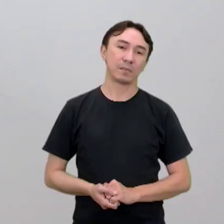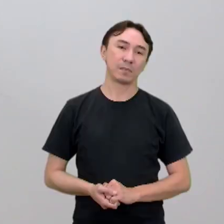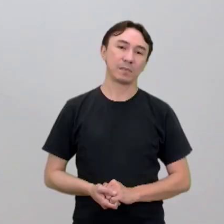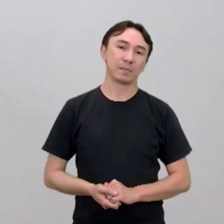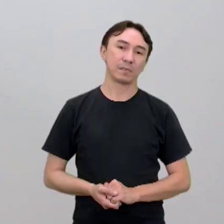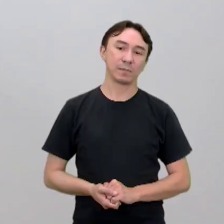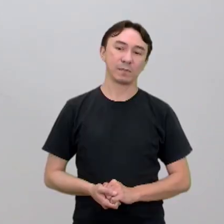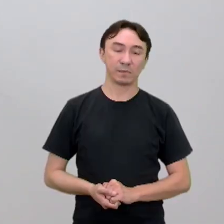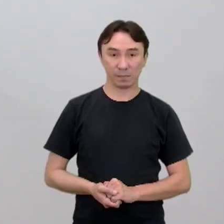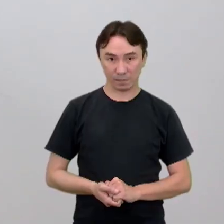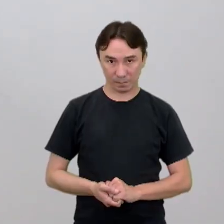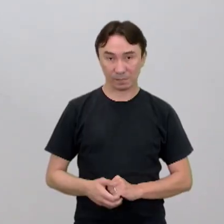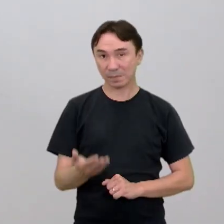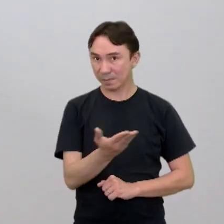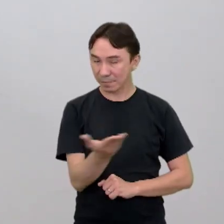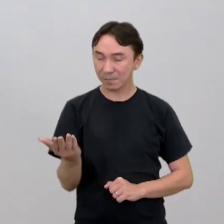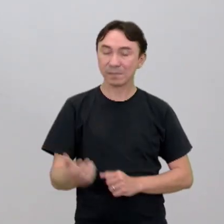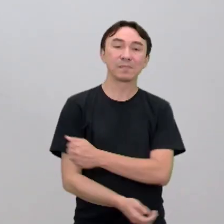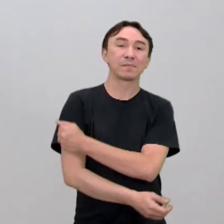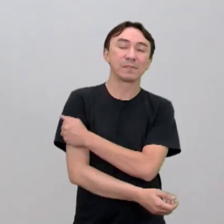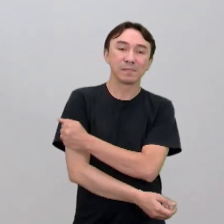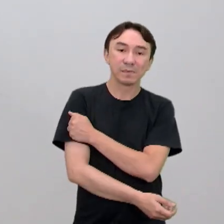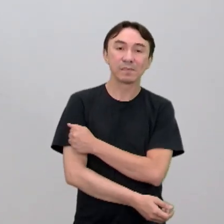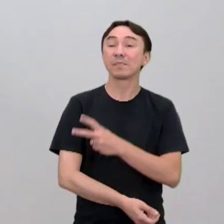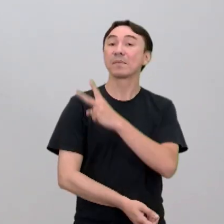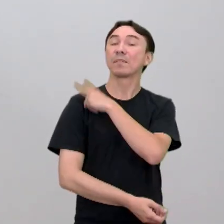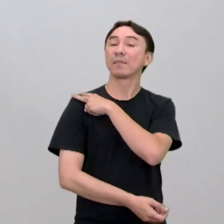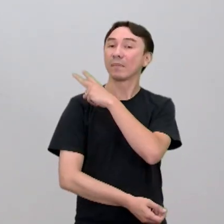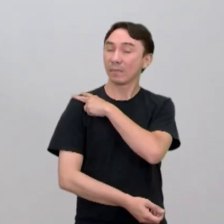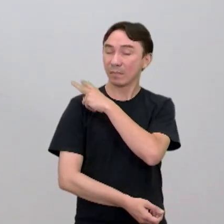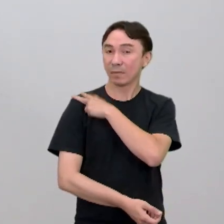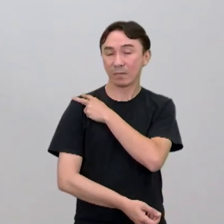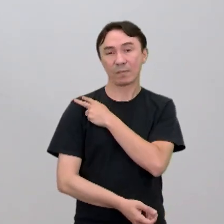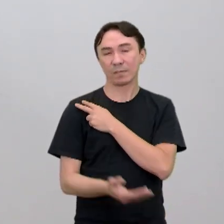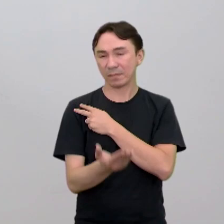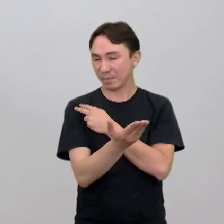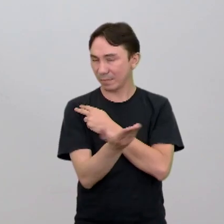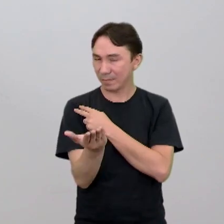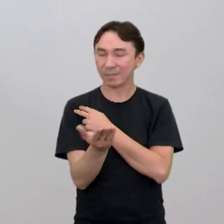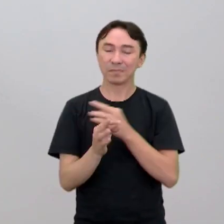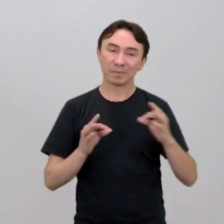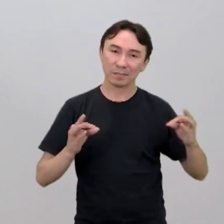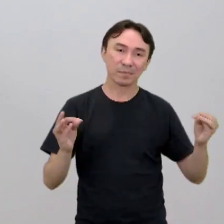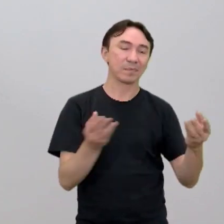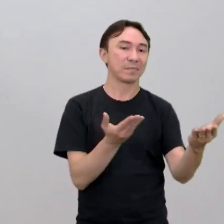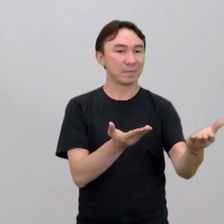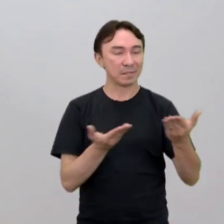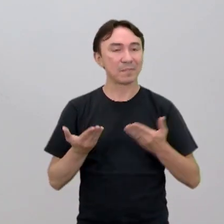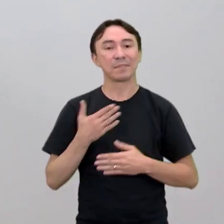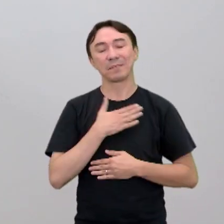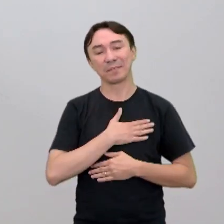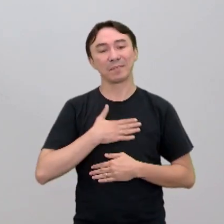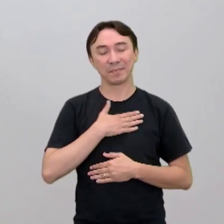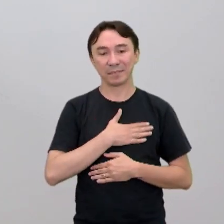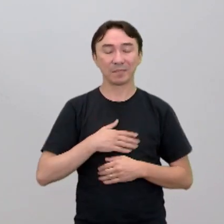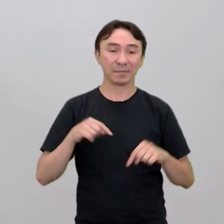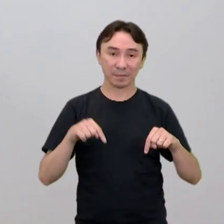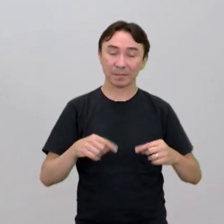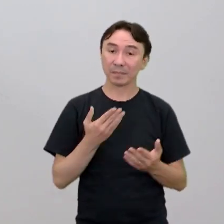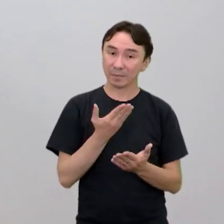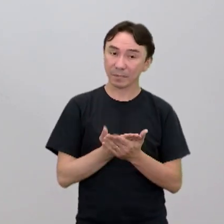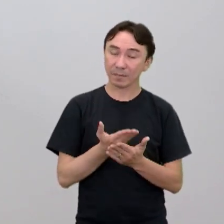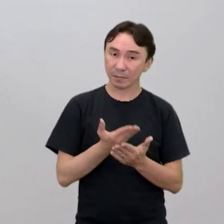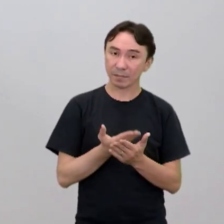Olá, estudantes da segunda série do novo ensino médio, sejam todos muito bem-vindos à nossa aula de aprofundamento